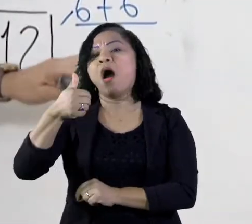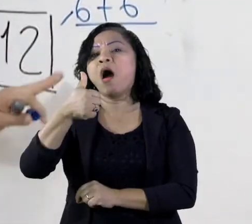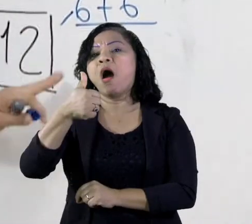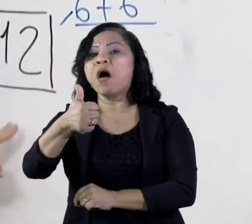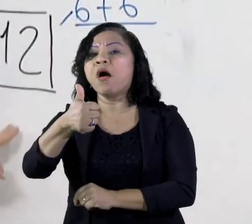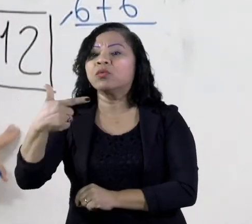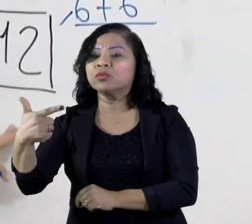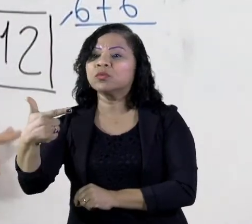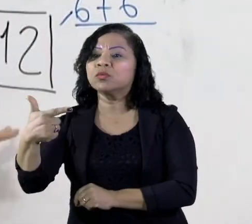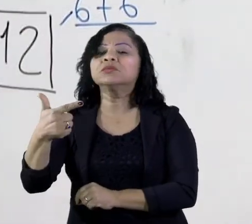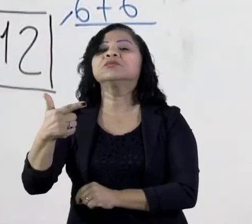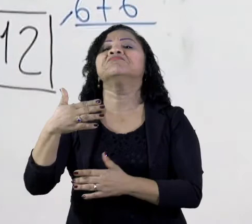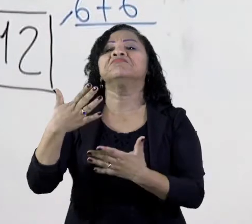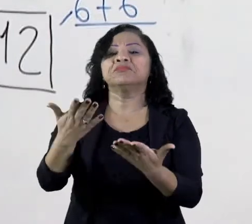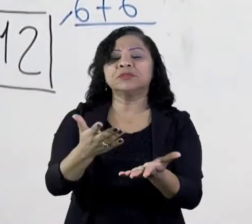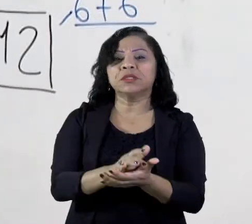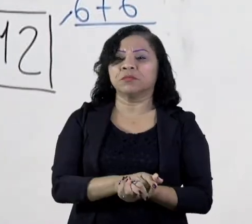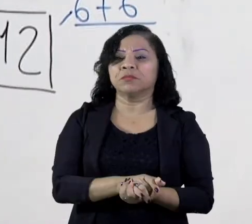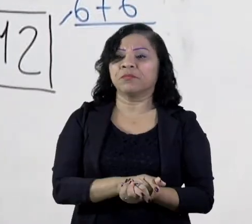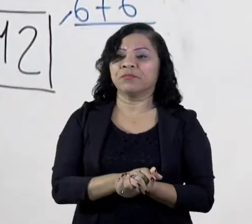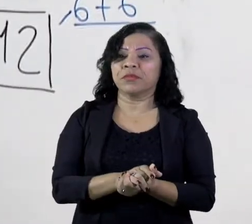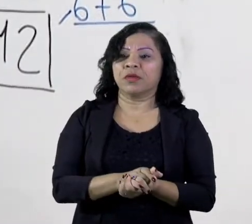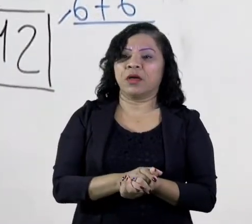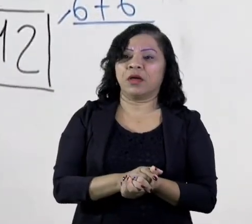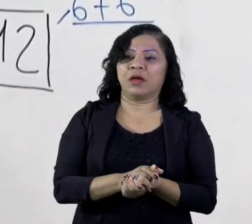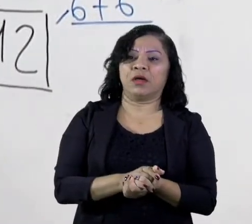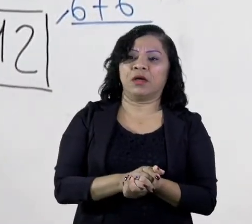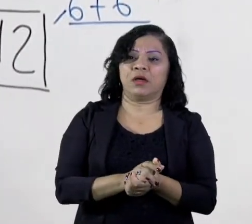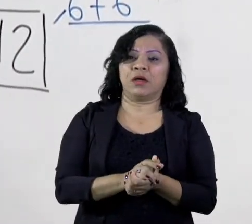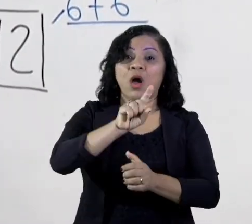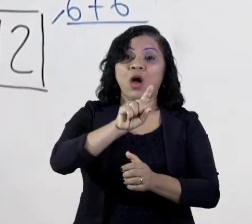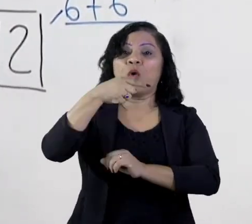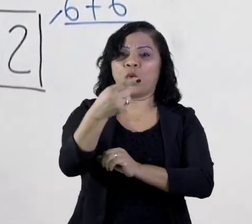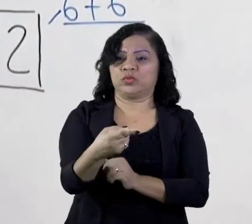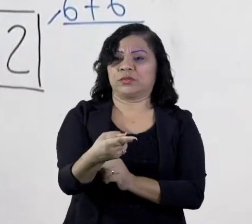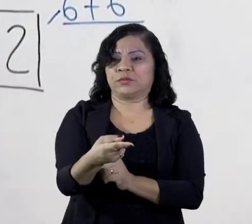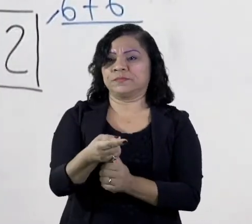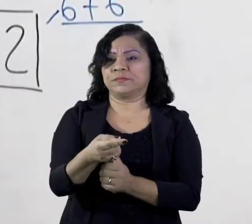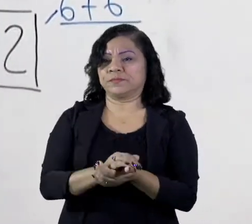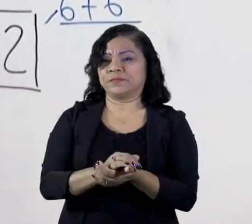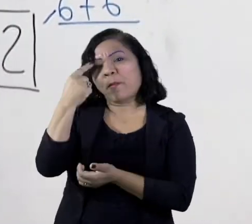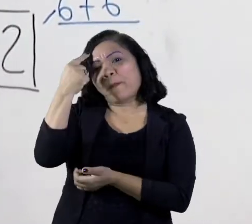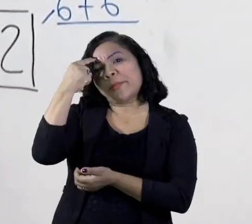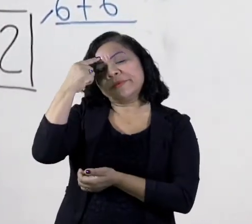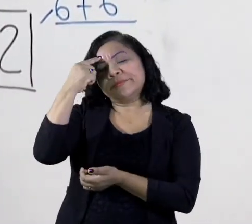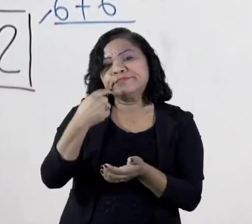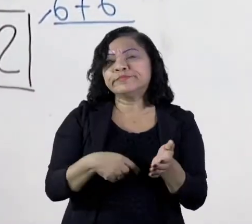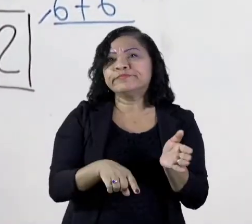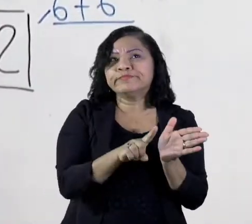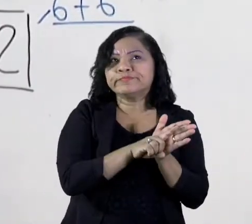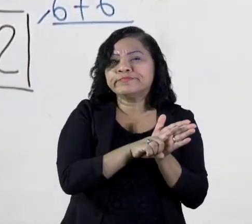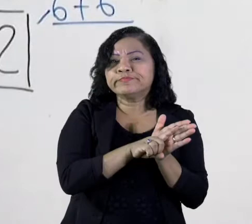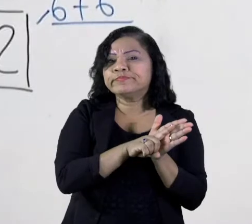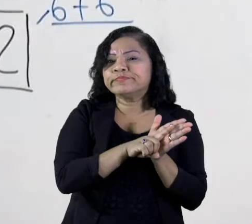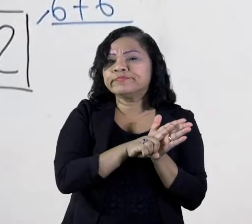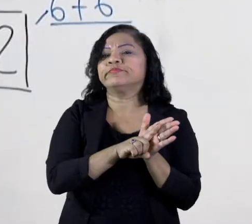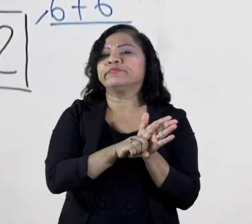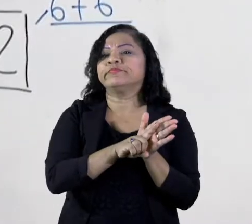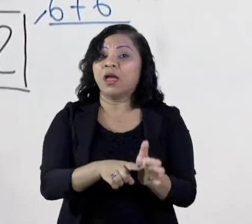6 mais 6 também é 12. Outra maneira poderia ser, vamos pensar uma subtração.